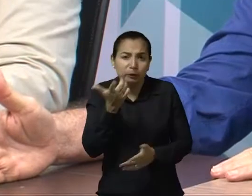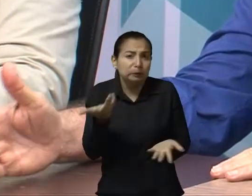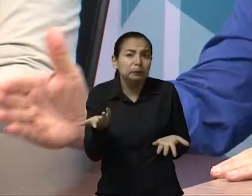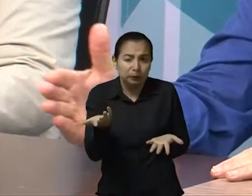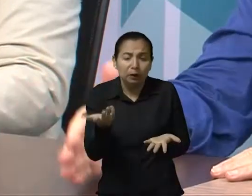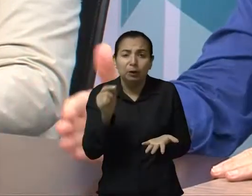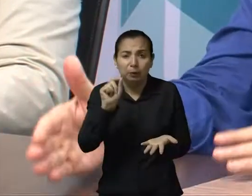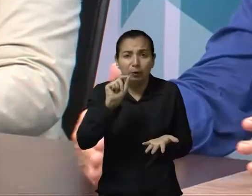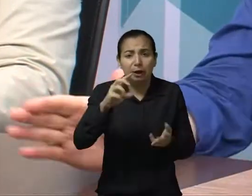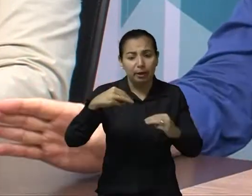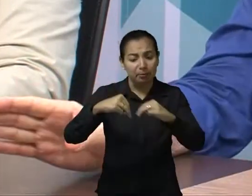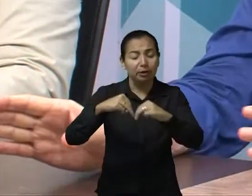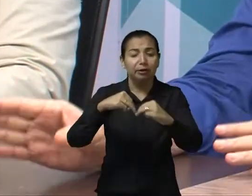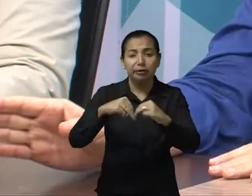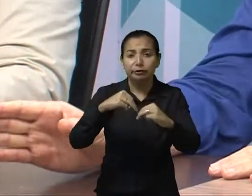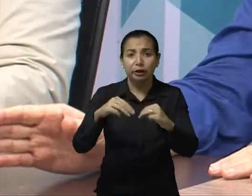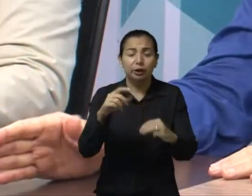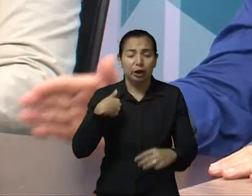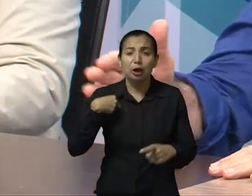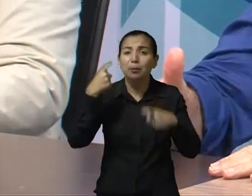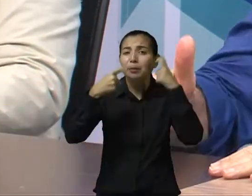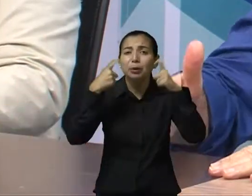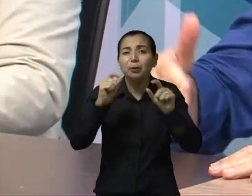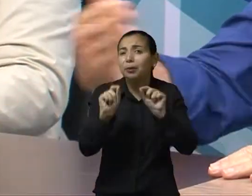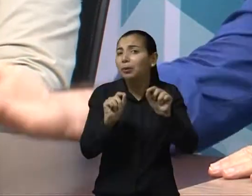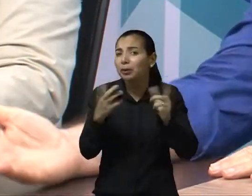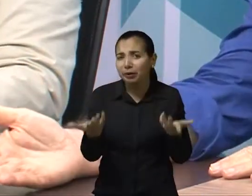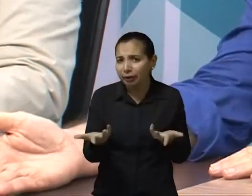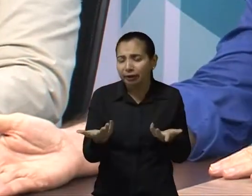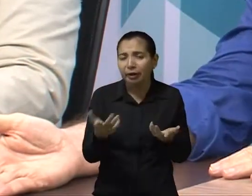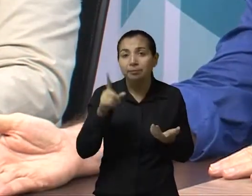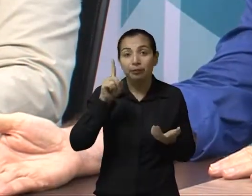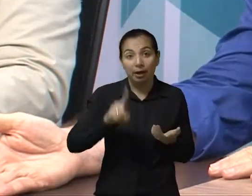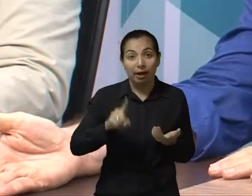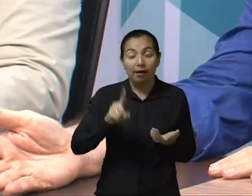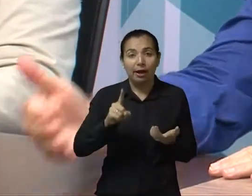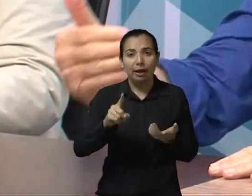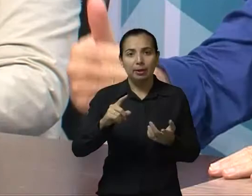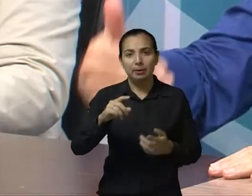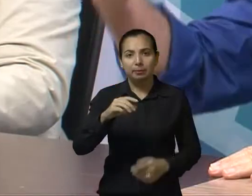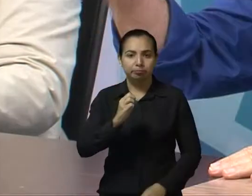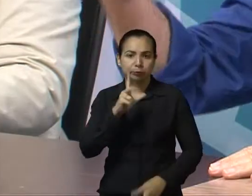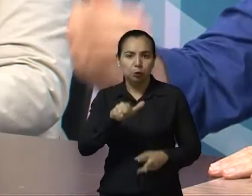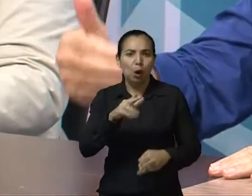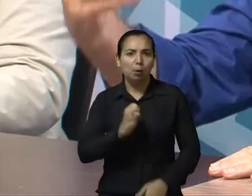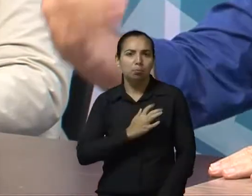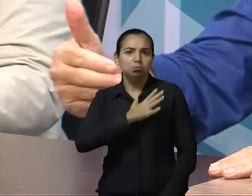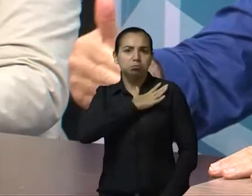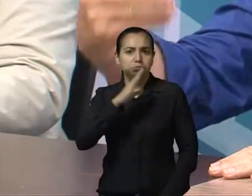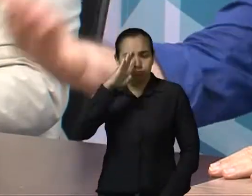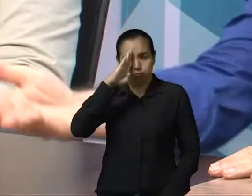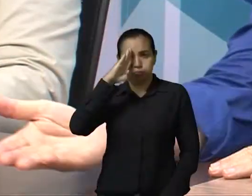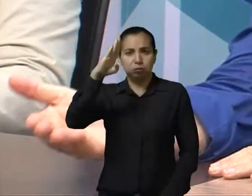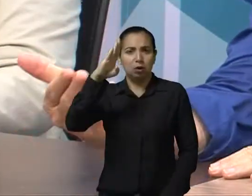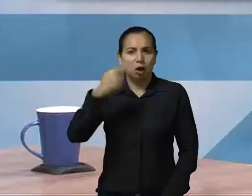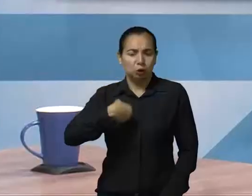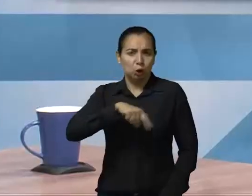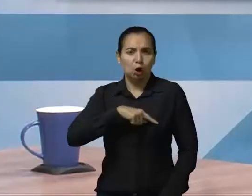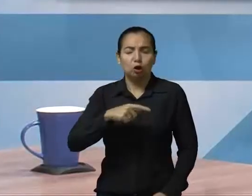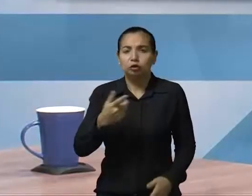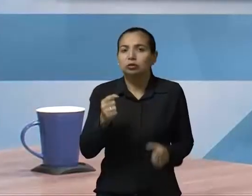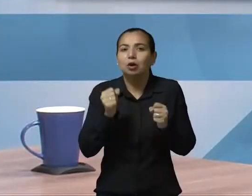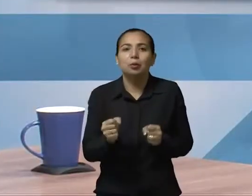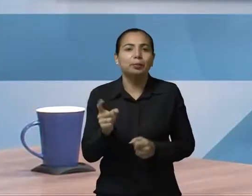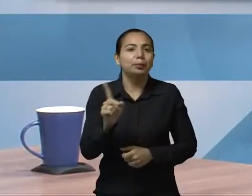ao ministério. Por exemplo, para mim, eu me preocupo muito com a questão de uma militarização. Eu acho que nós não podemos militarizar